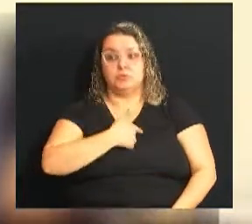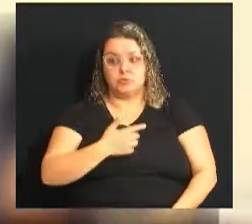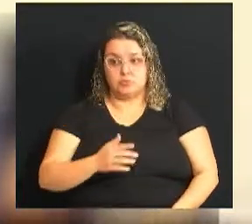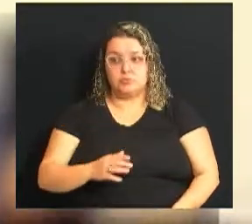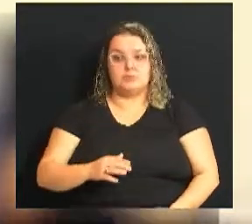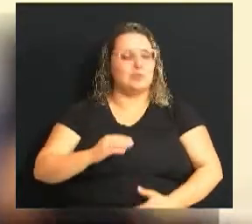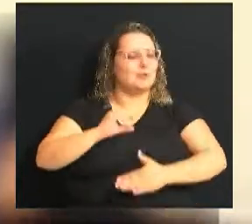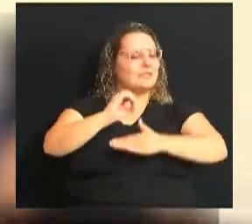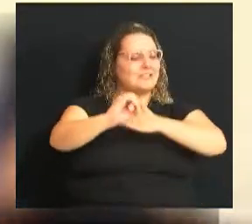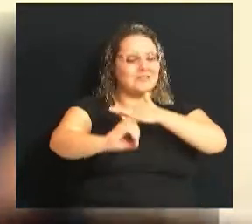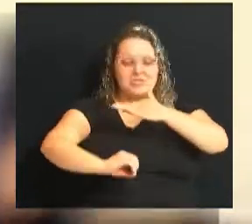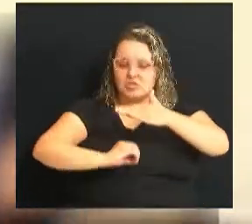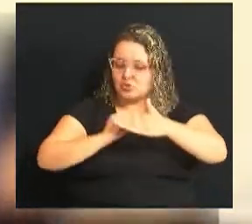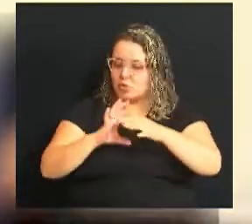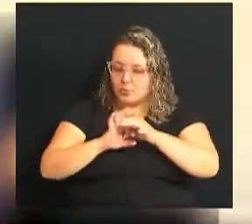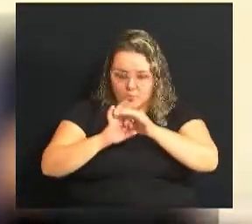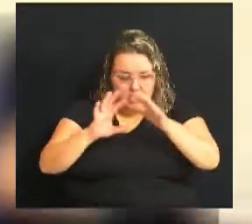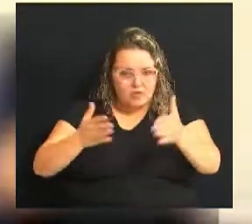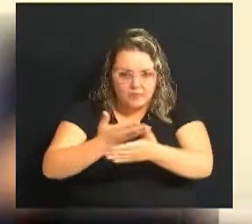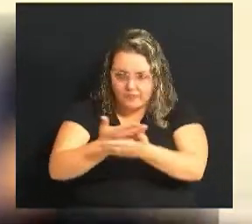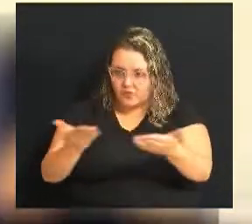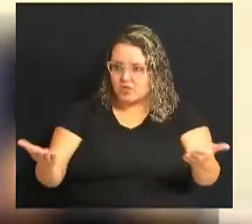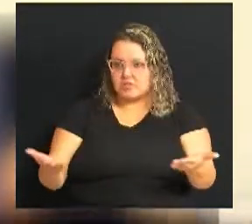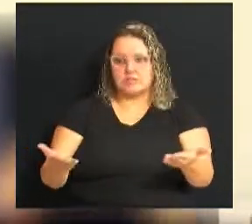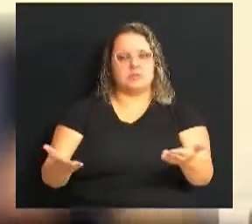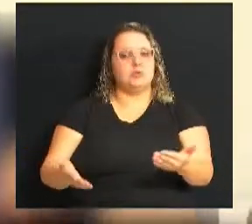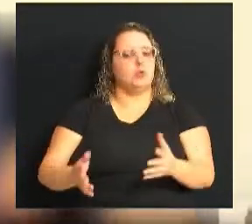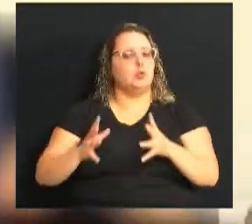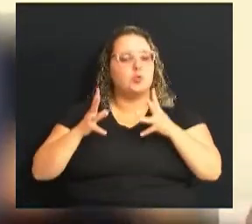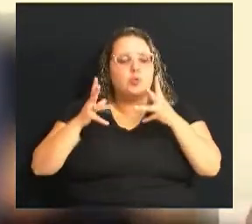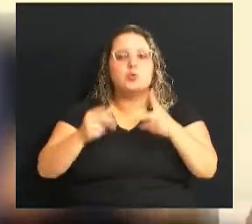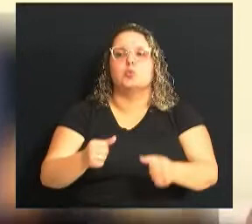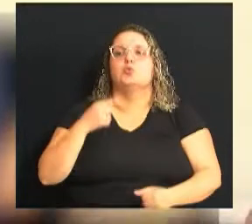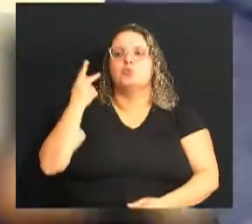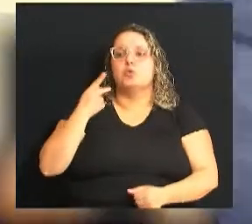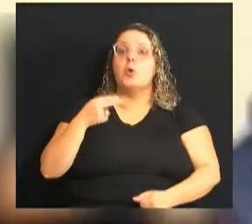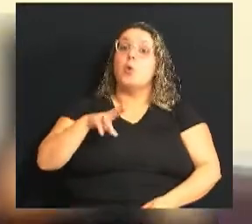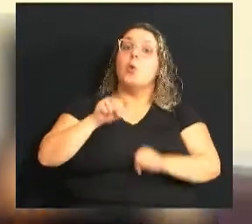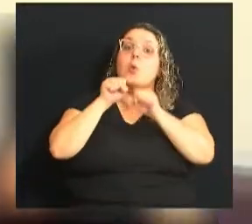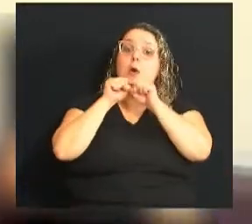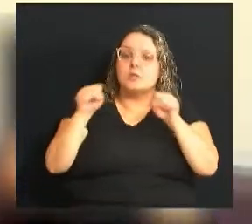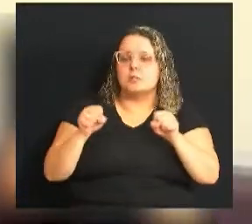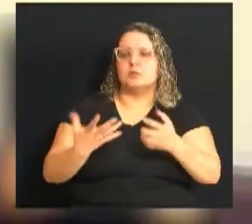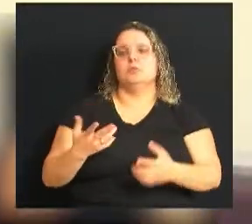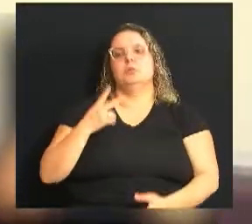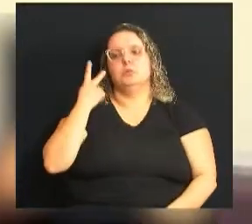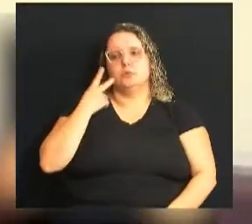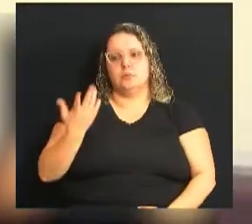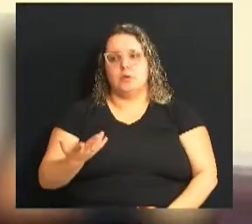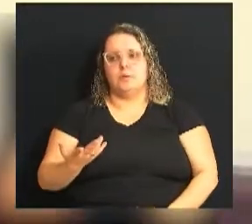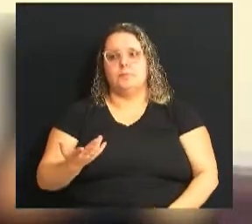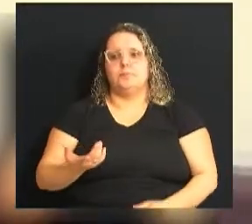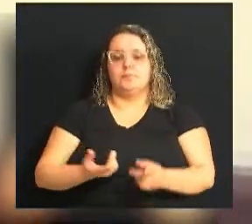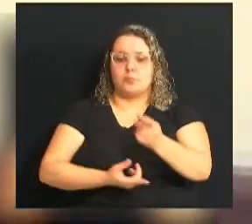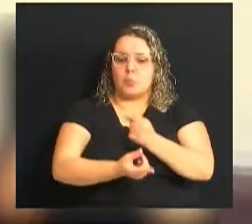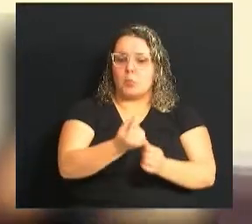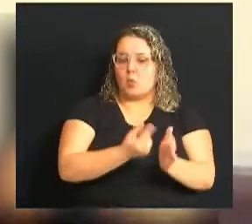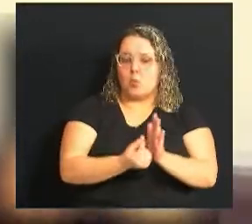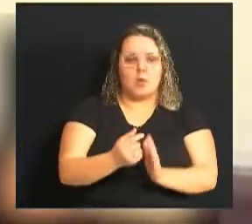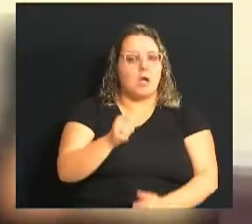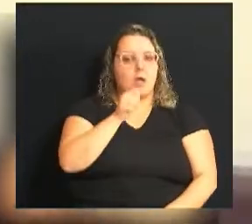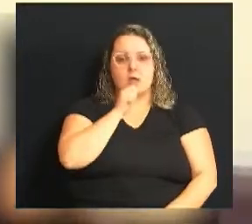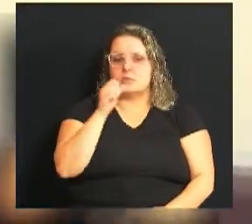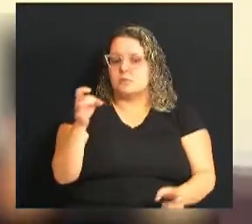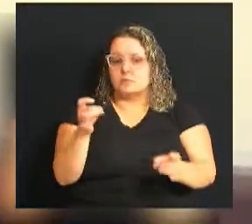time disponível para atender todos os vereadores ou assessor de vereador. O orçamento não está fechado ainda, já me avisaram,